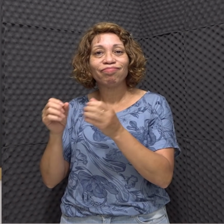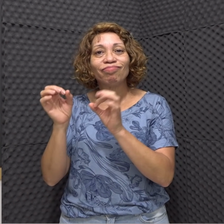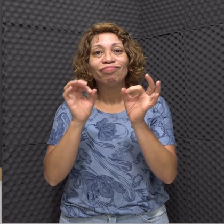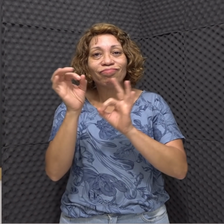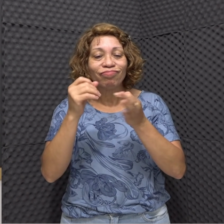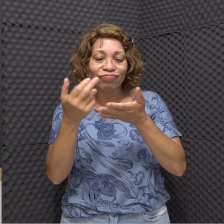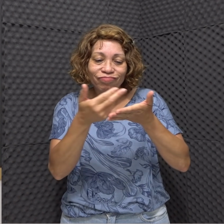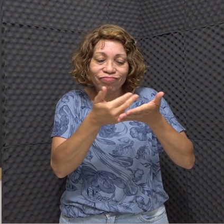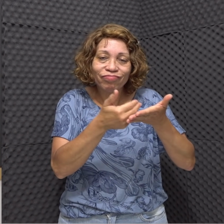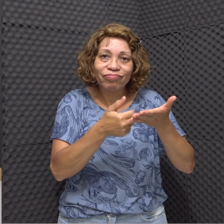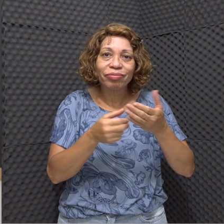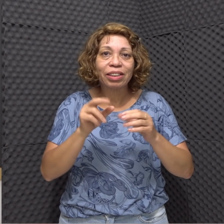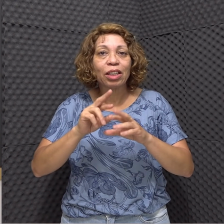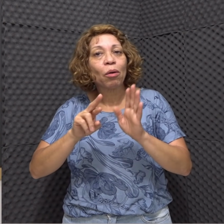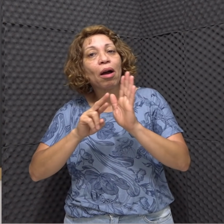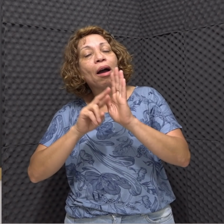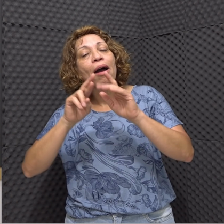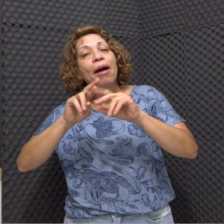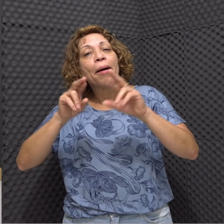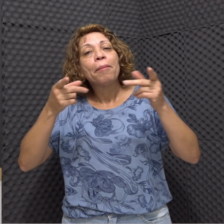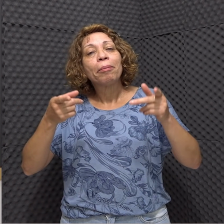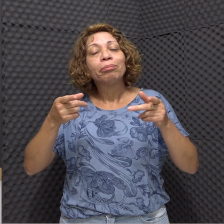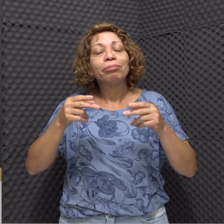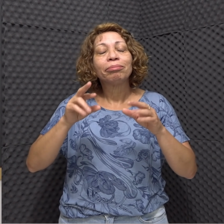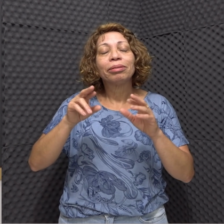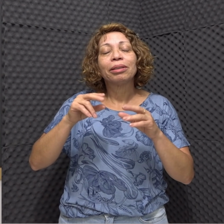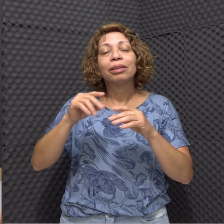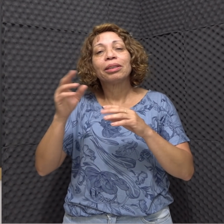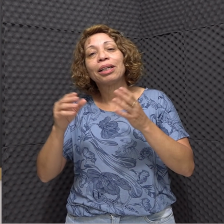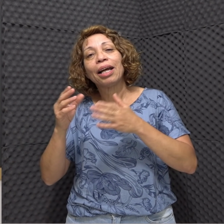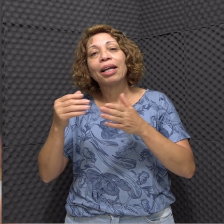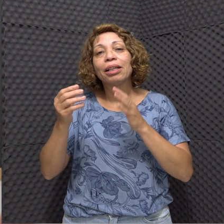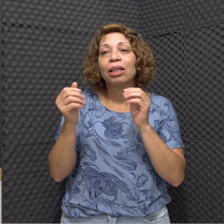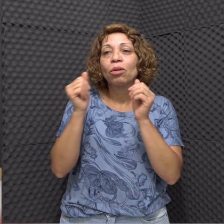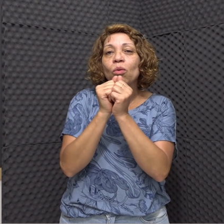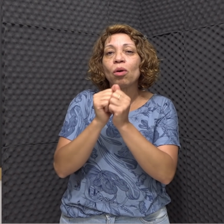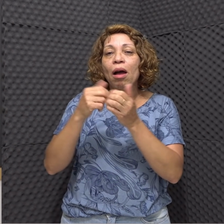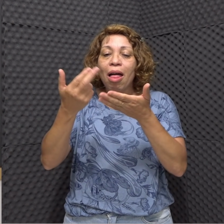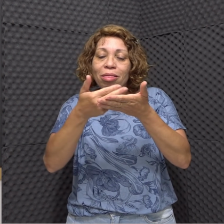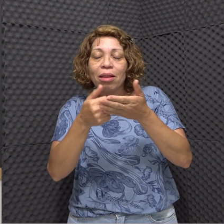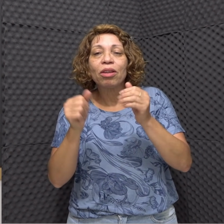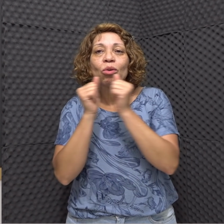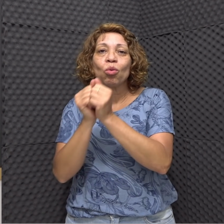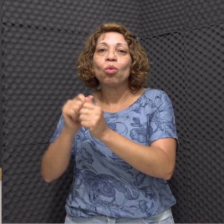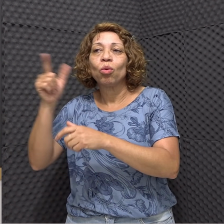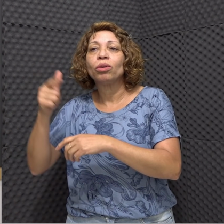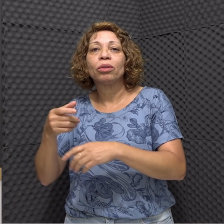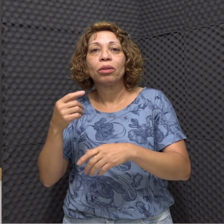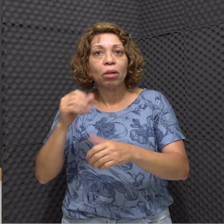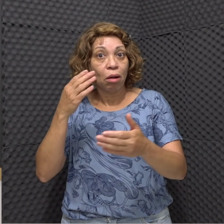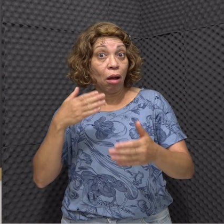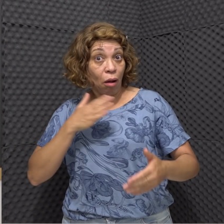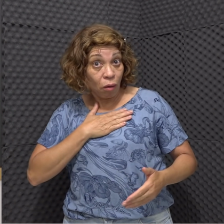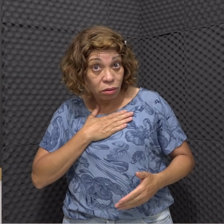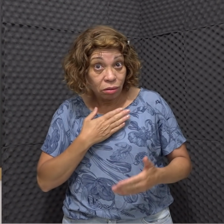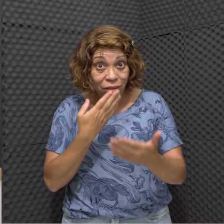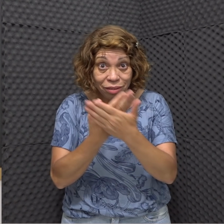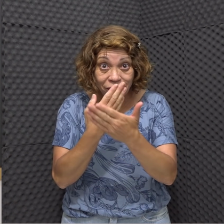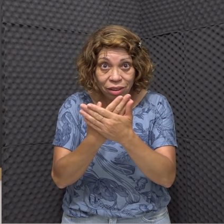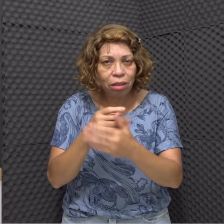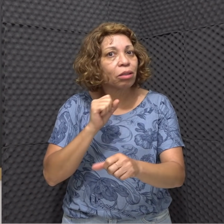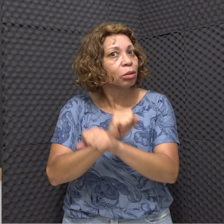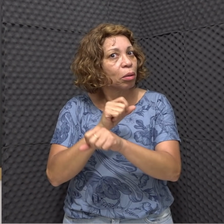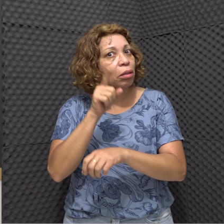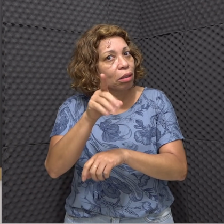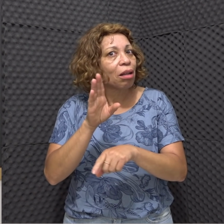de Euler nada mais é do que uma representação gráfica com relação com outro conjunto. Gostou da aula? Eu espero que